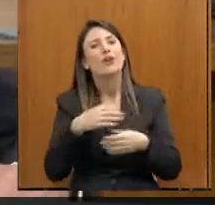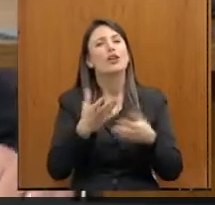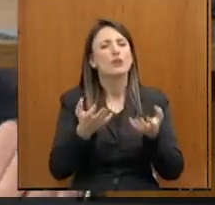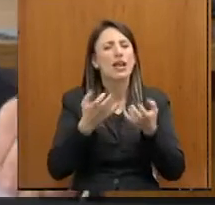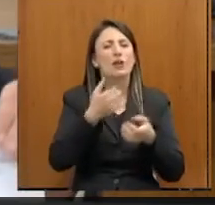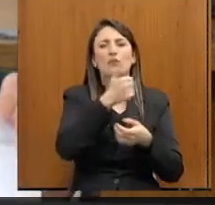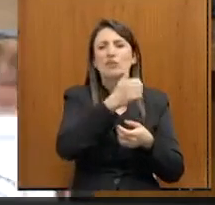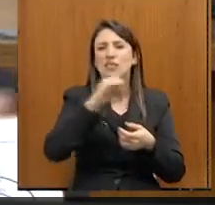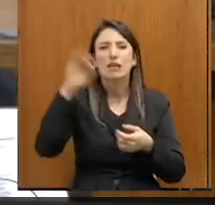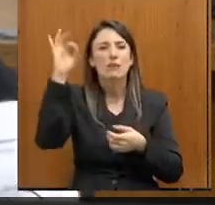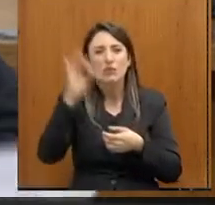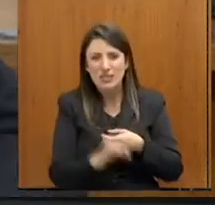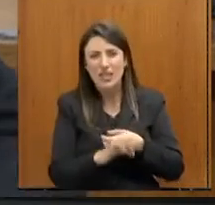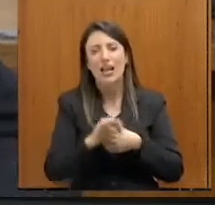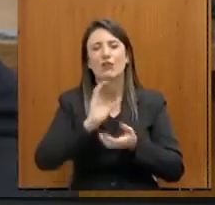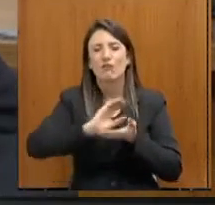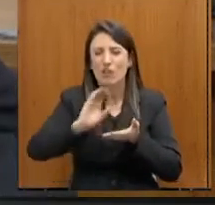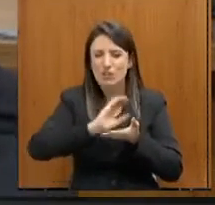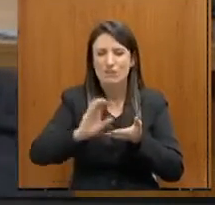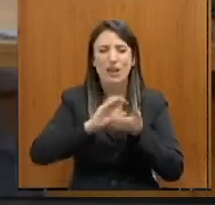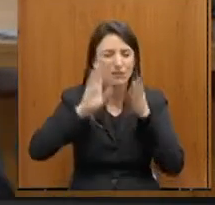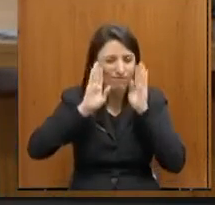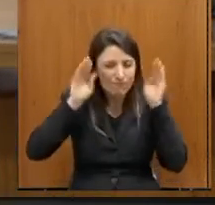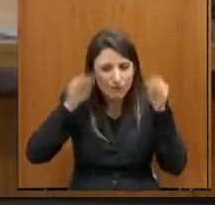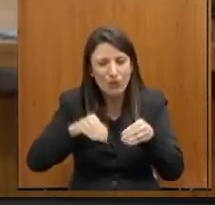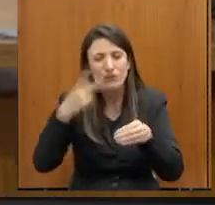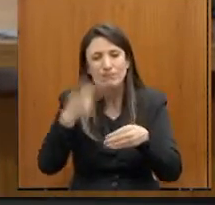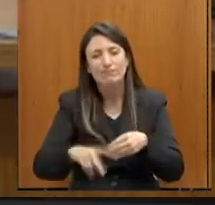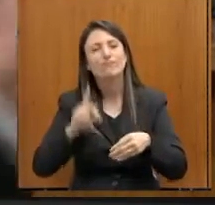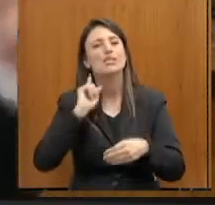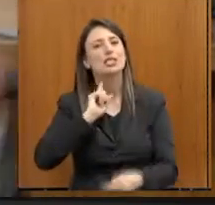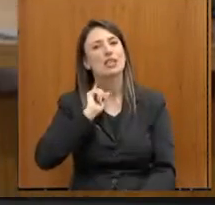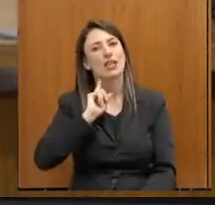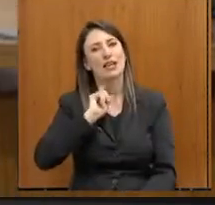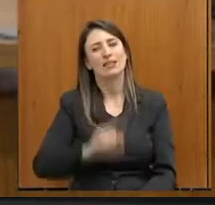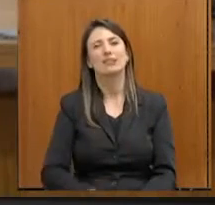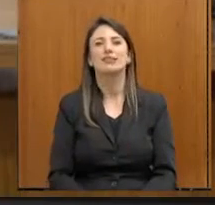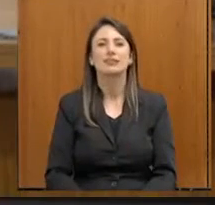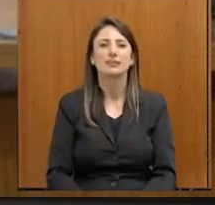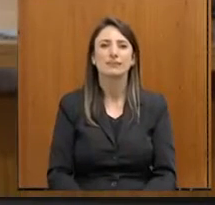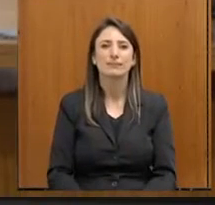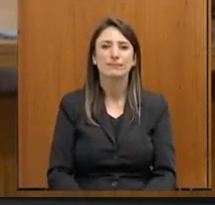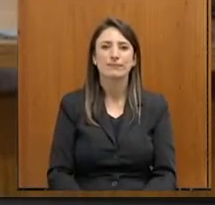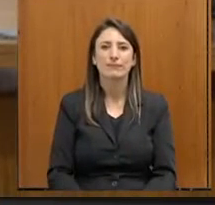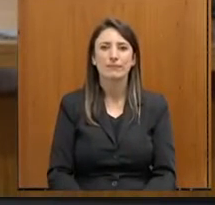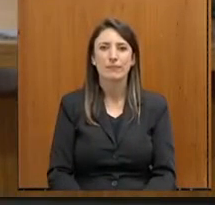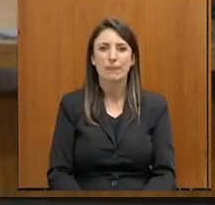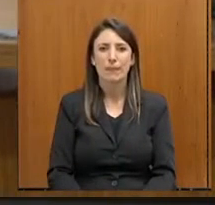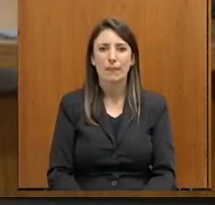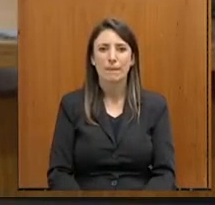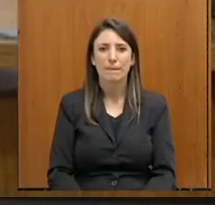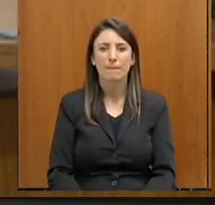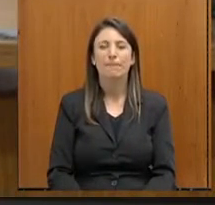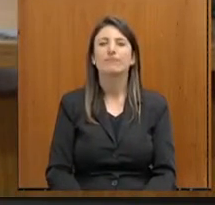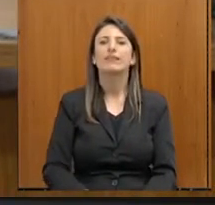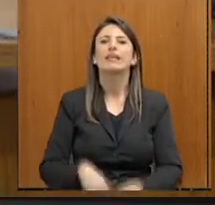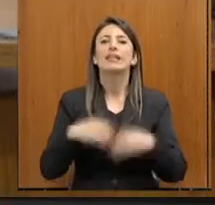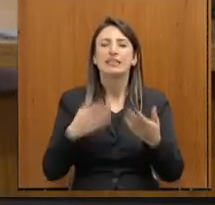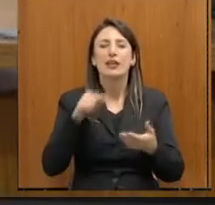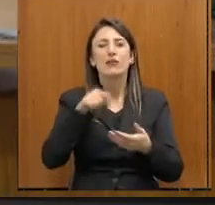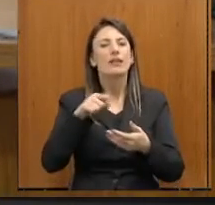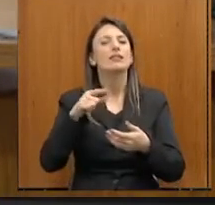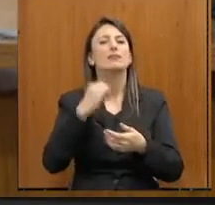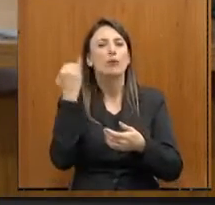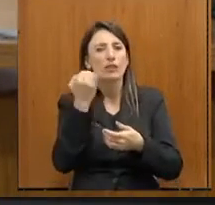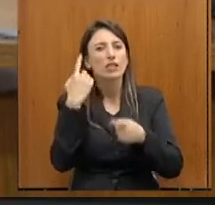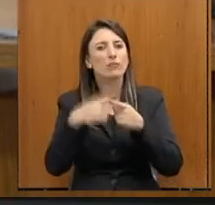seja realizado em Minas Gerais e isso vai nos permite aumentar a margem